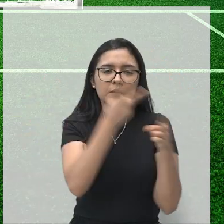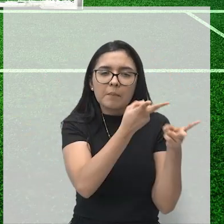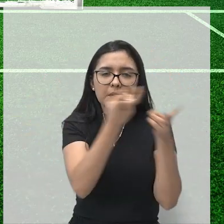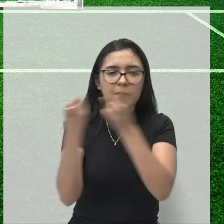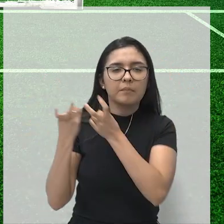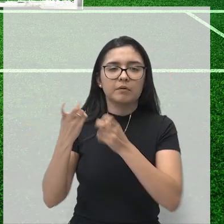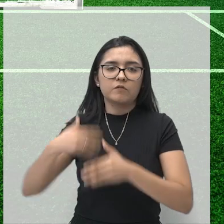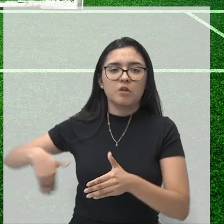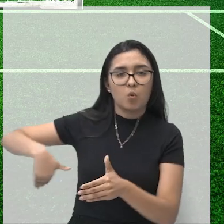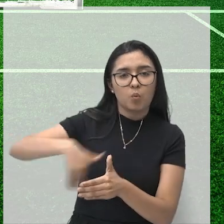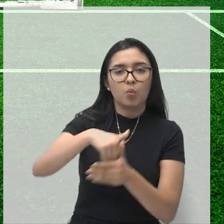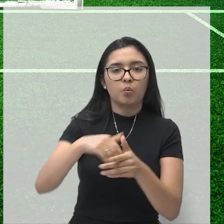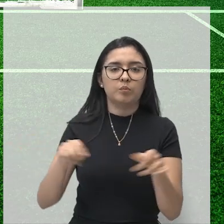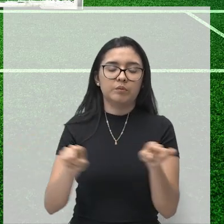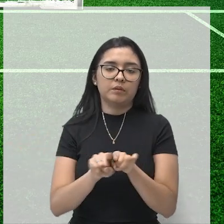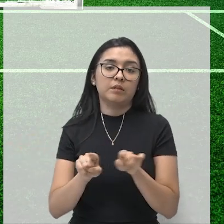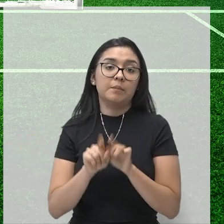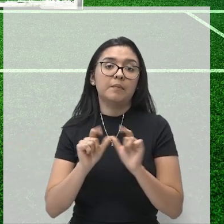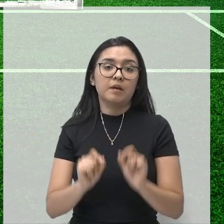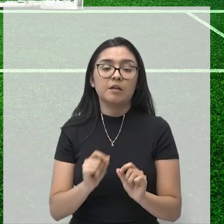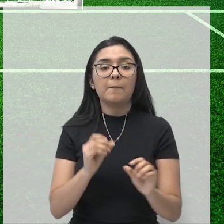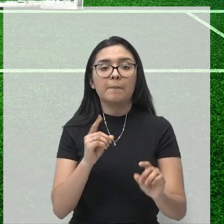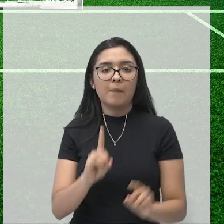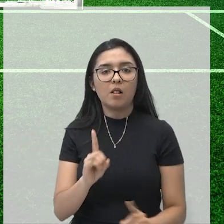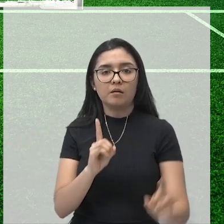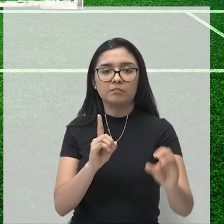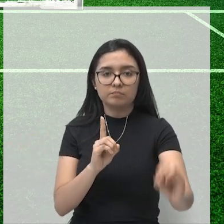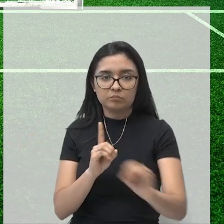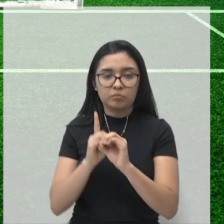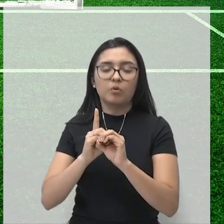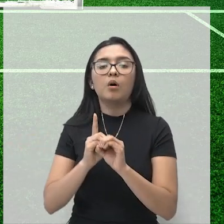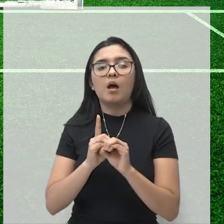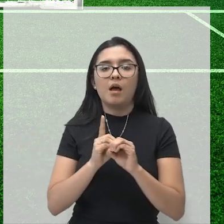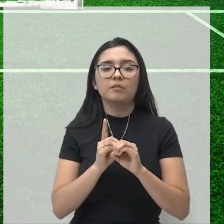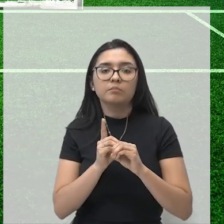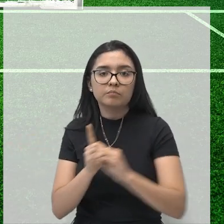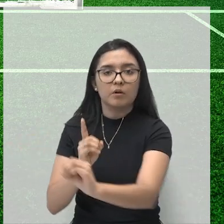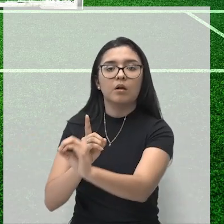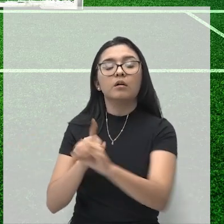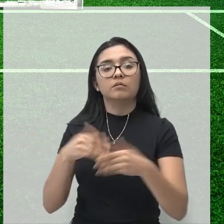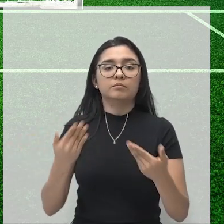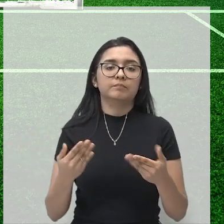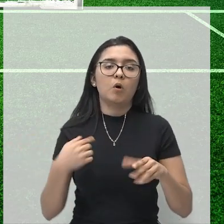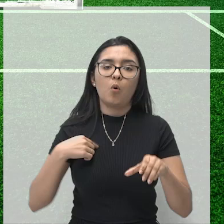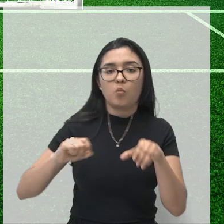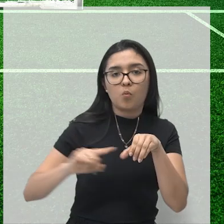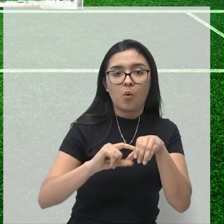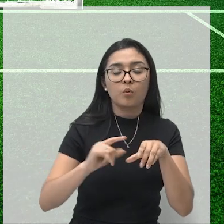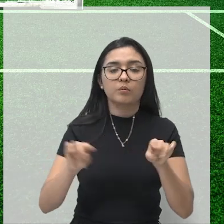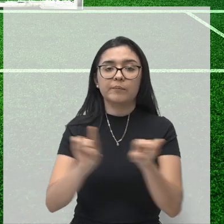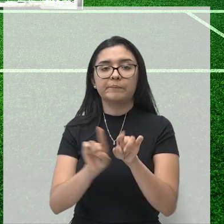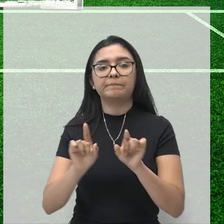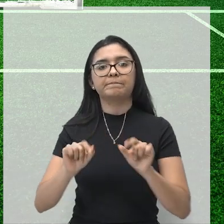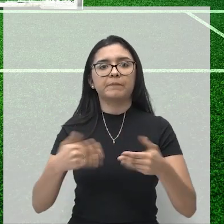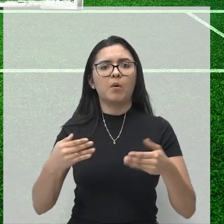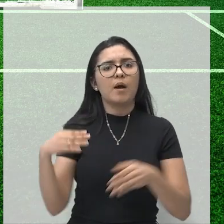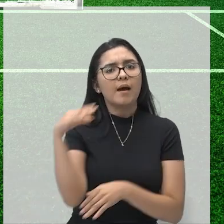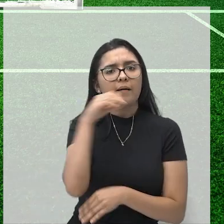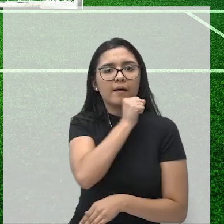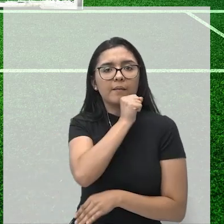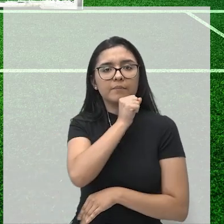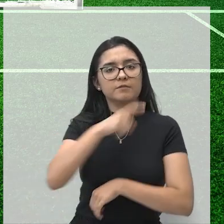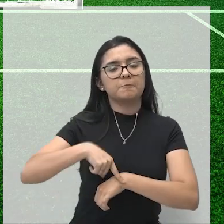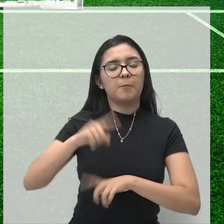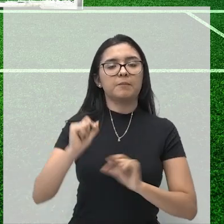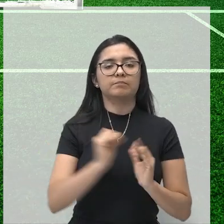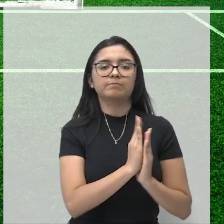dar um chute ou de receber uma bola e passar para alguém ou dar o chute a gol, né? Então, é muito rápido